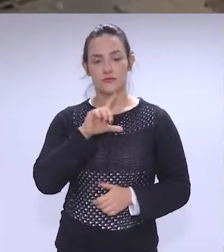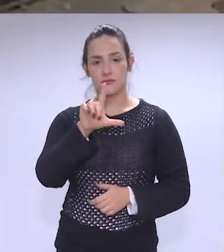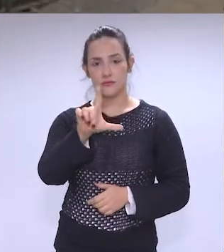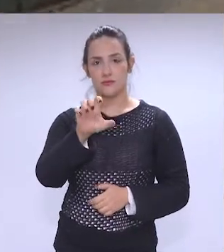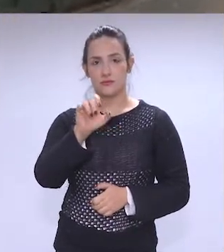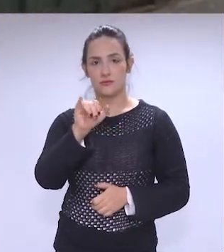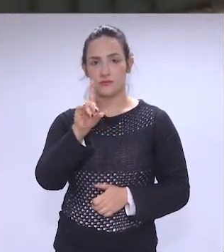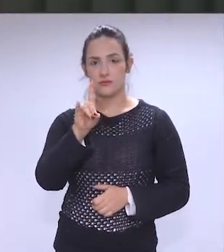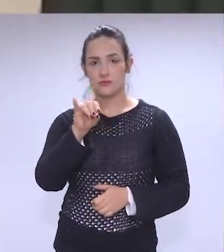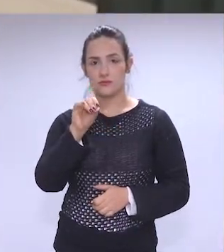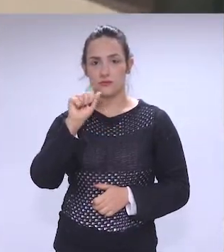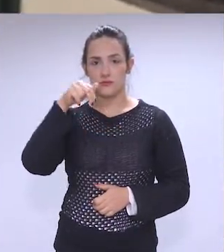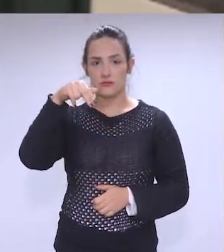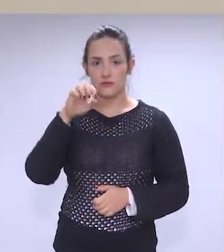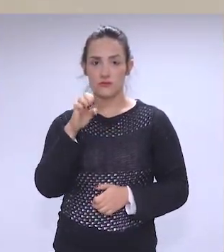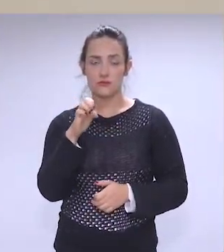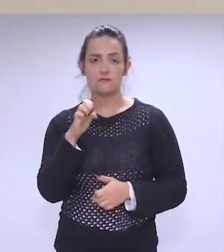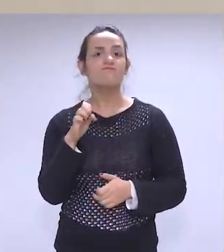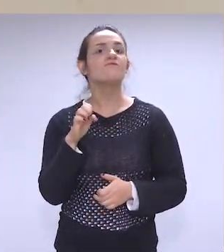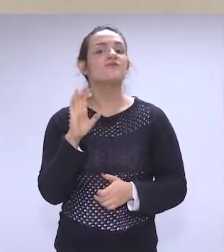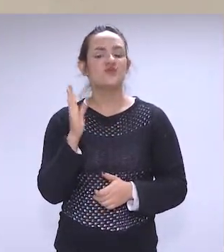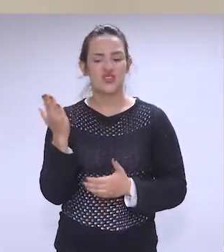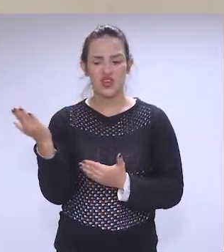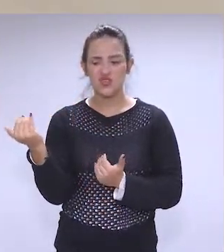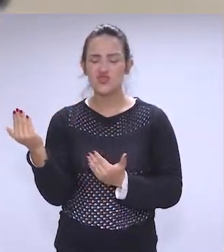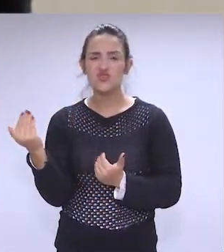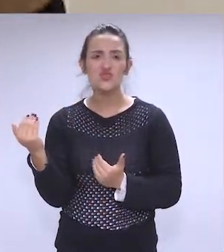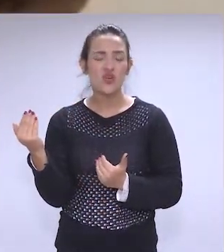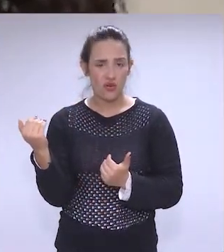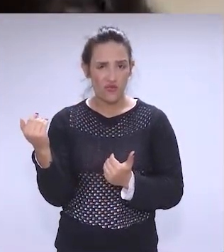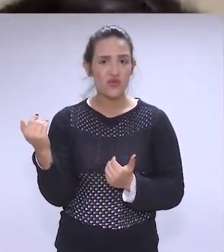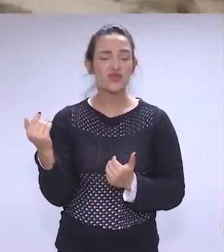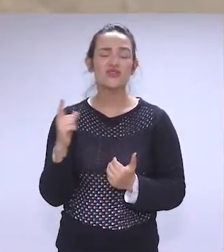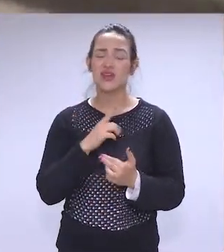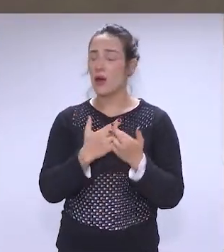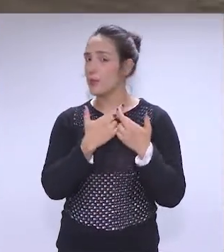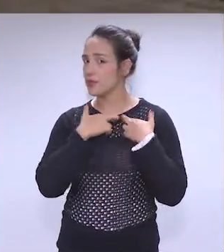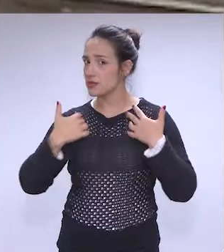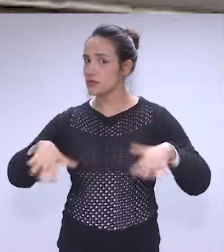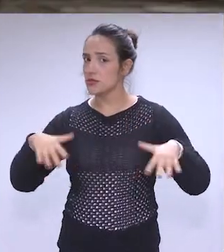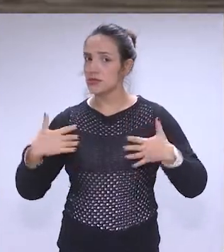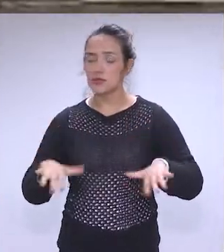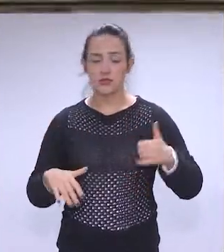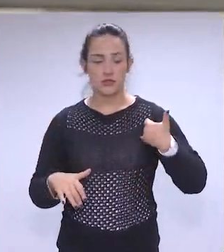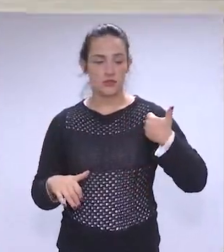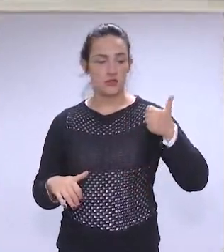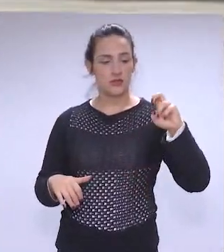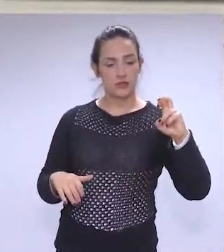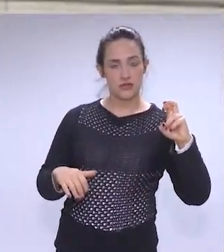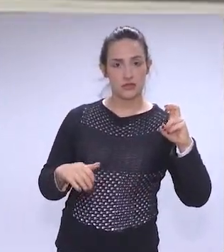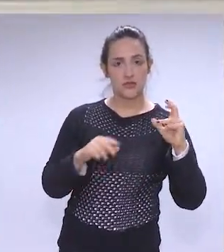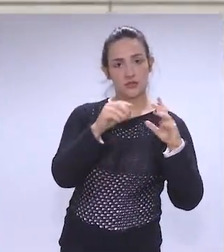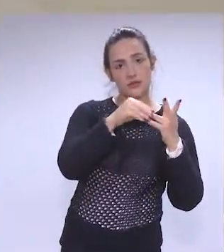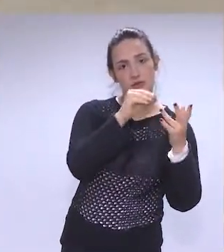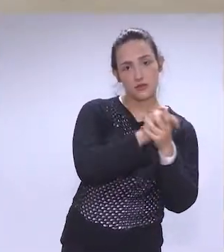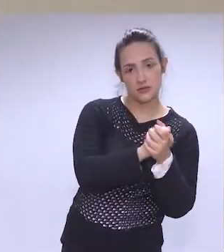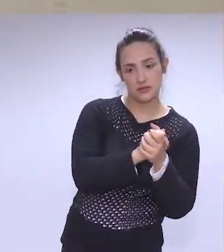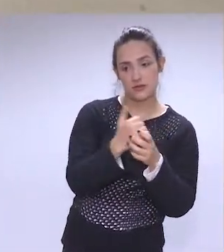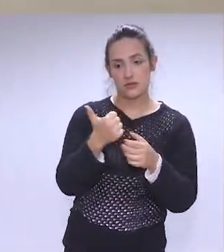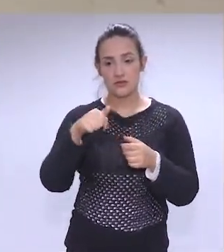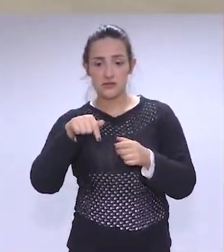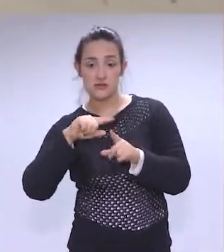Leidiane nem tinha entrado na fase adulta quando começou a assumir grandes responsabilidades. Aos 15, se viu casada.